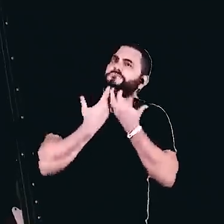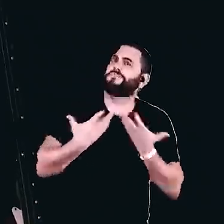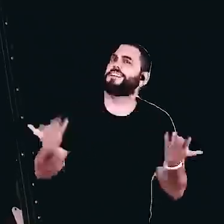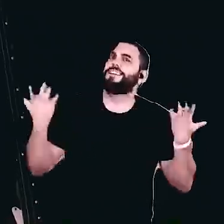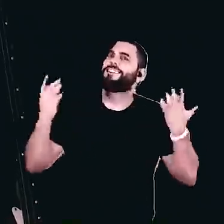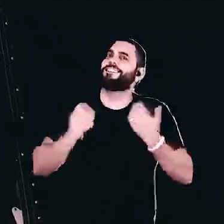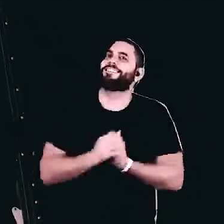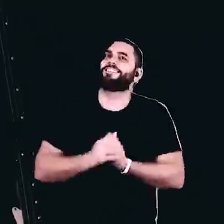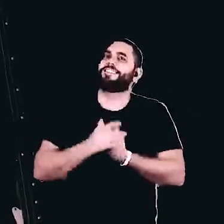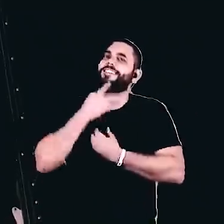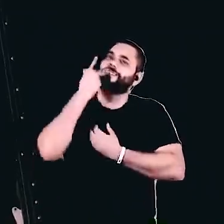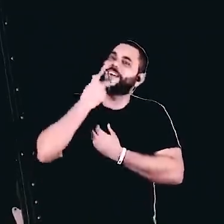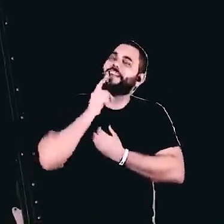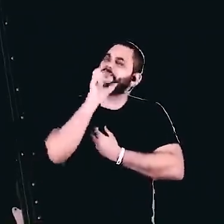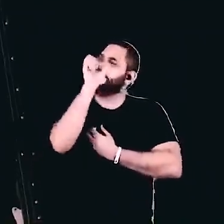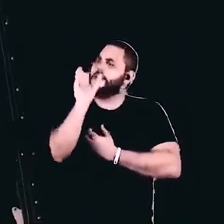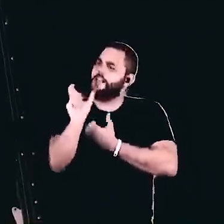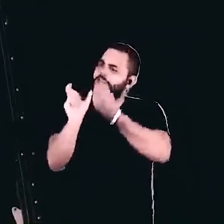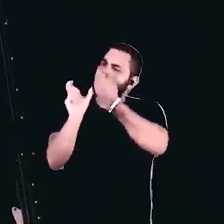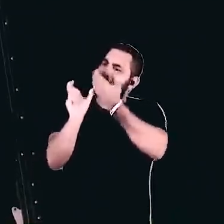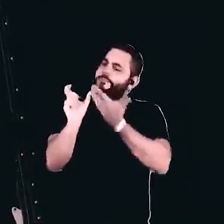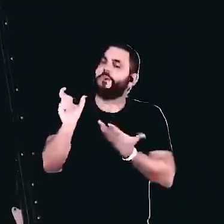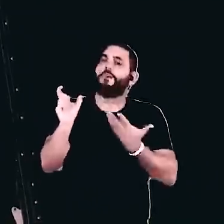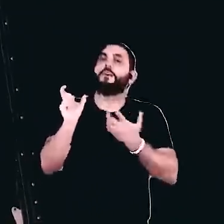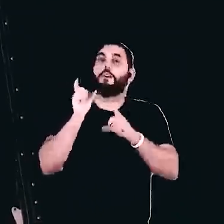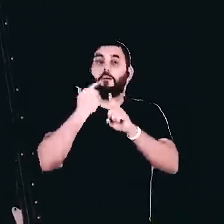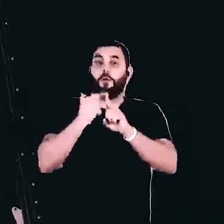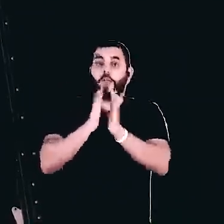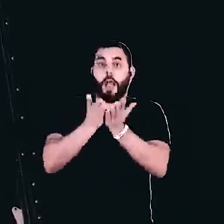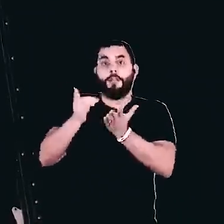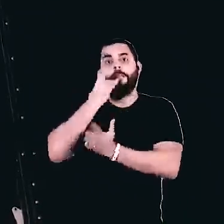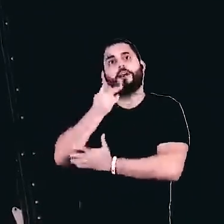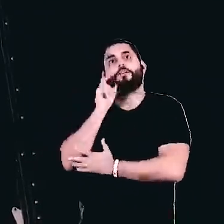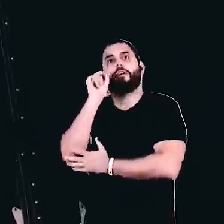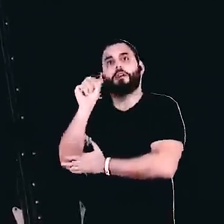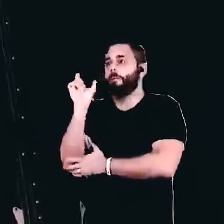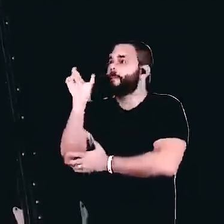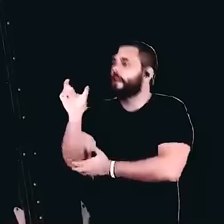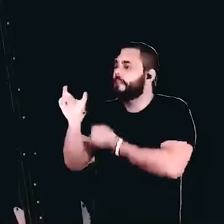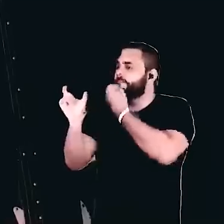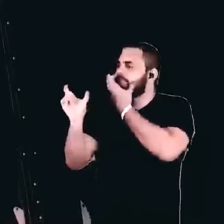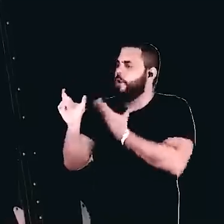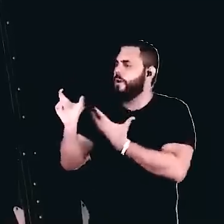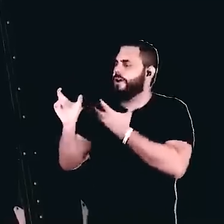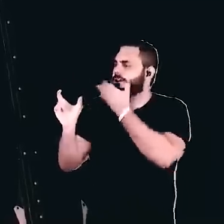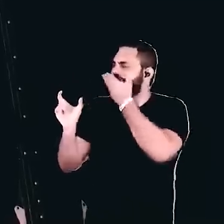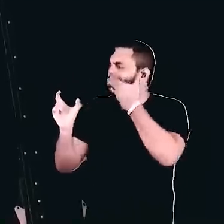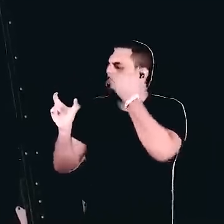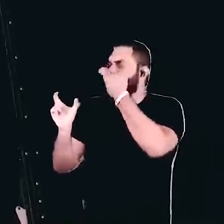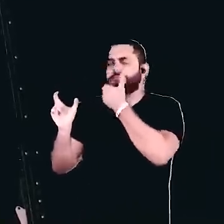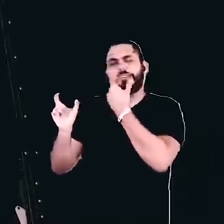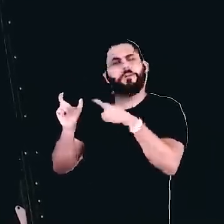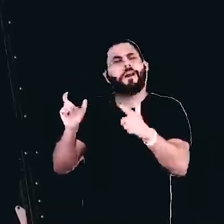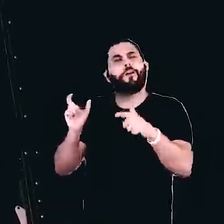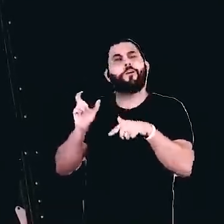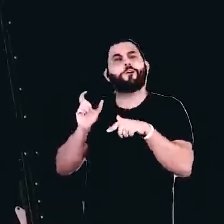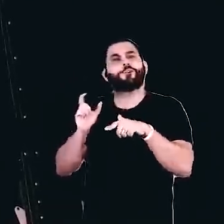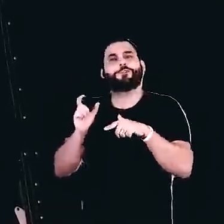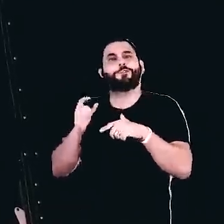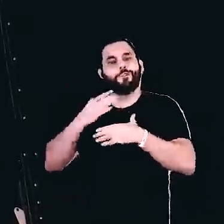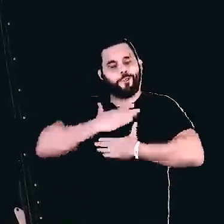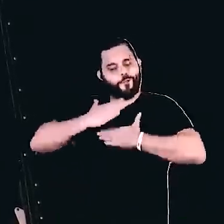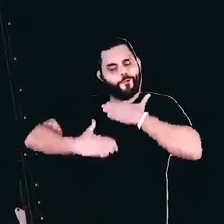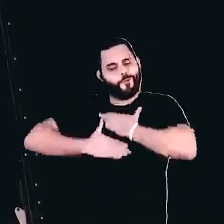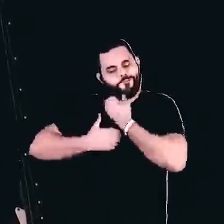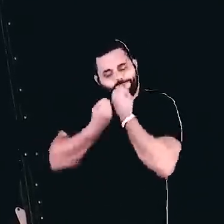a trazermos palavras agradáveis na nossa boca. A Bíblia diz que palavras agradáveis são como favo de mel, doce para a alma, medicina para o